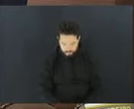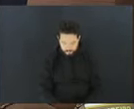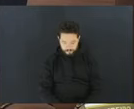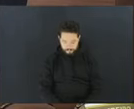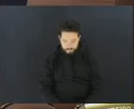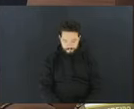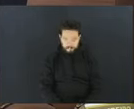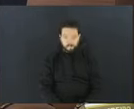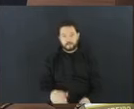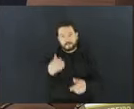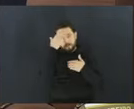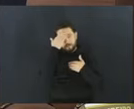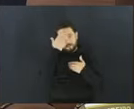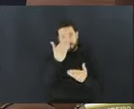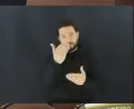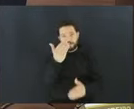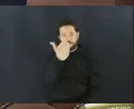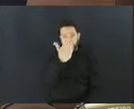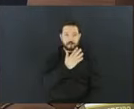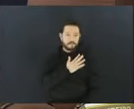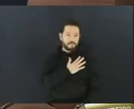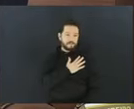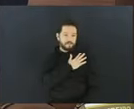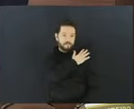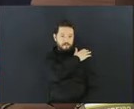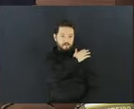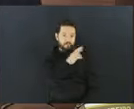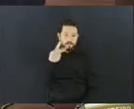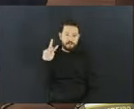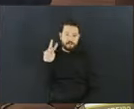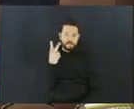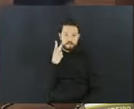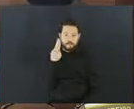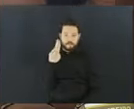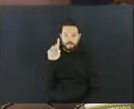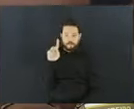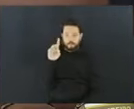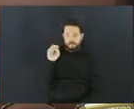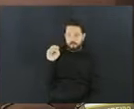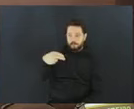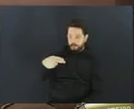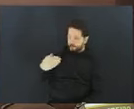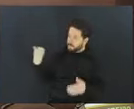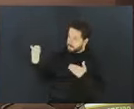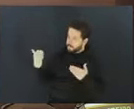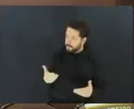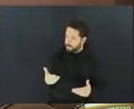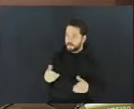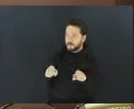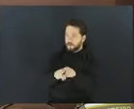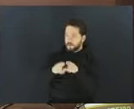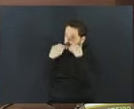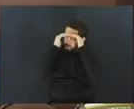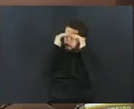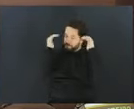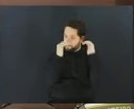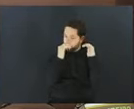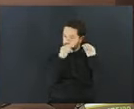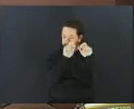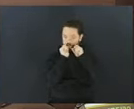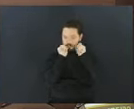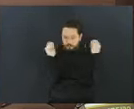também esse respeito à Câmara Municipal, esse reconhecimento ao trabalho dos vereadores, por estar nessa manhã